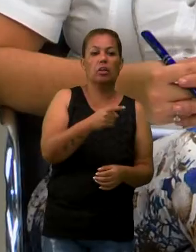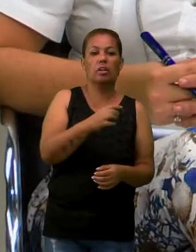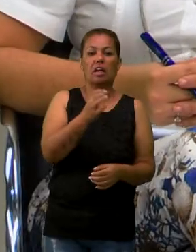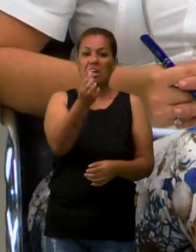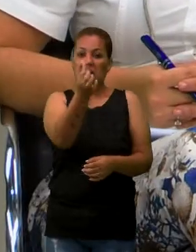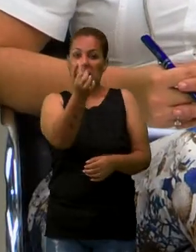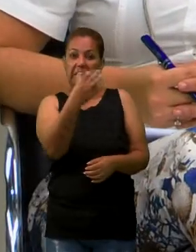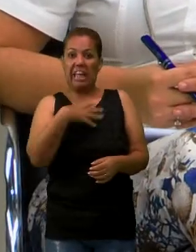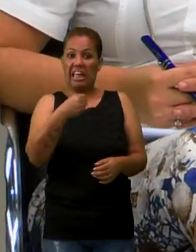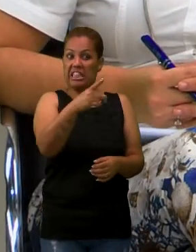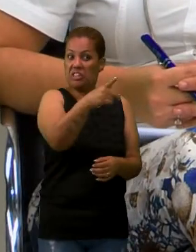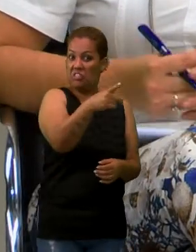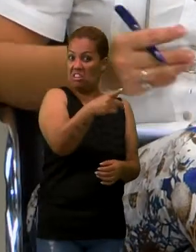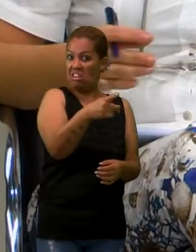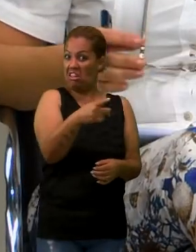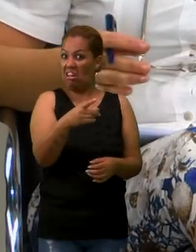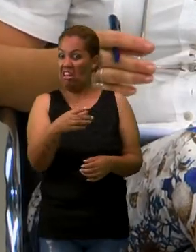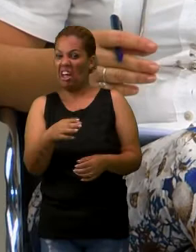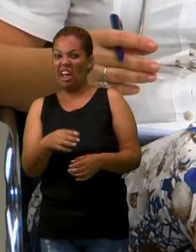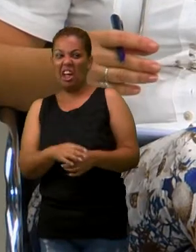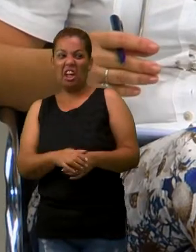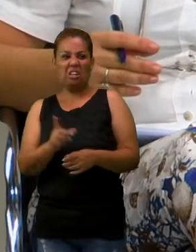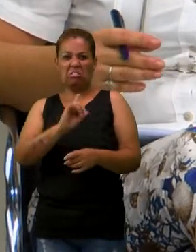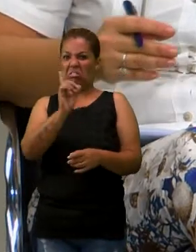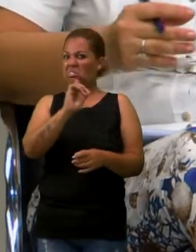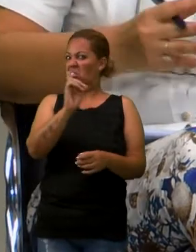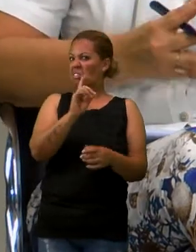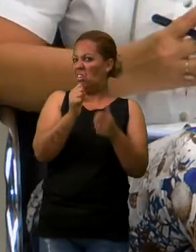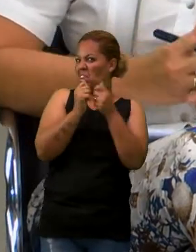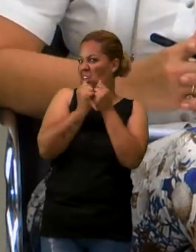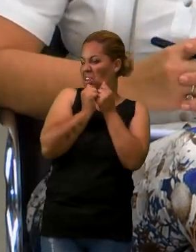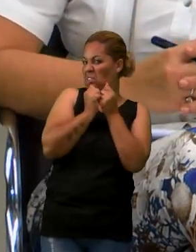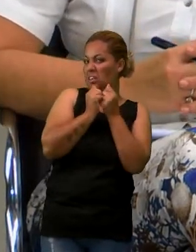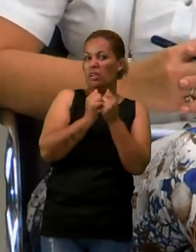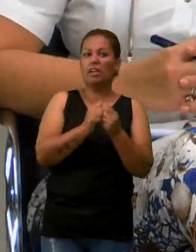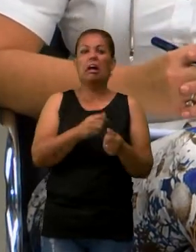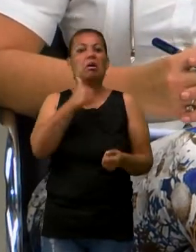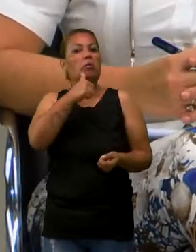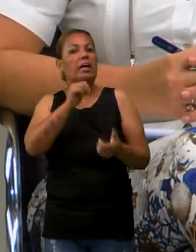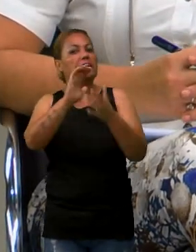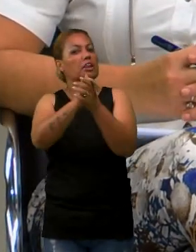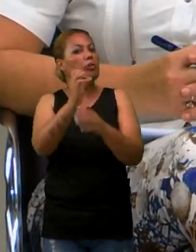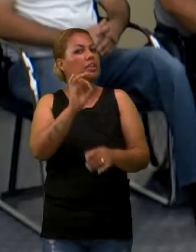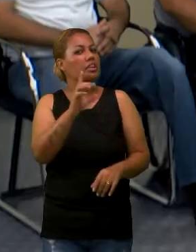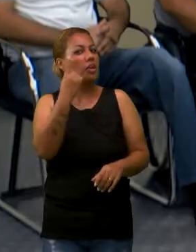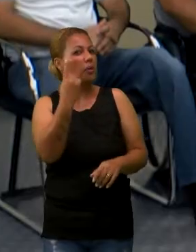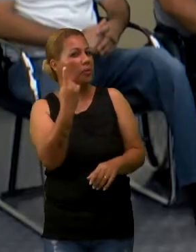seis filhos e não mais esposa só tem um